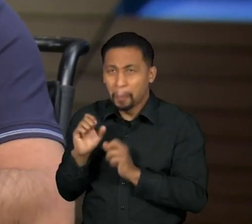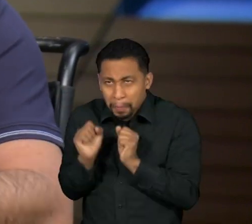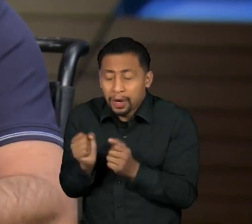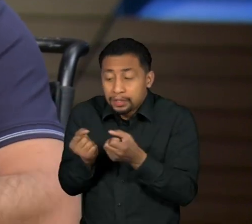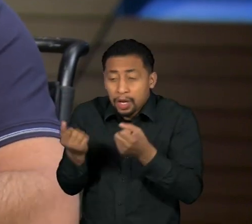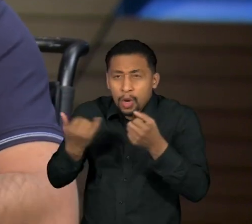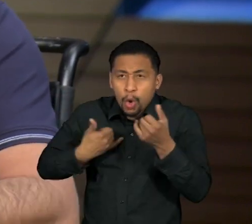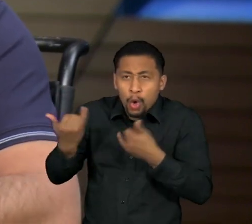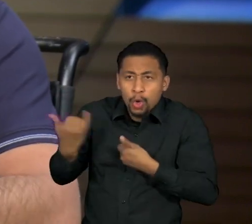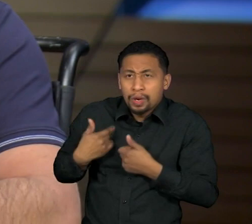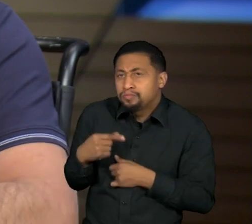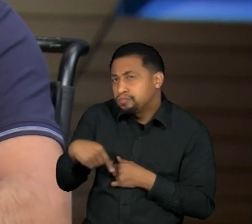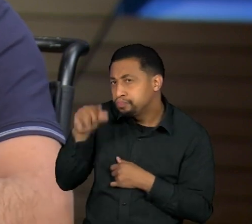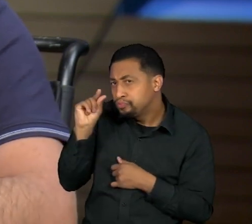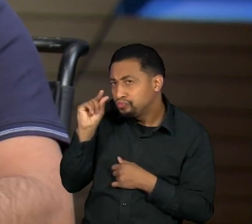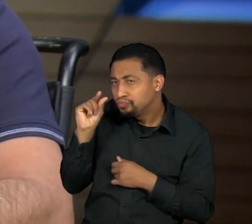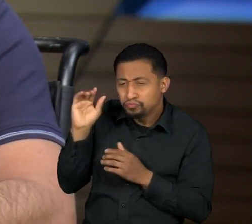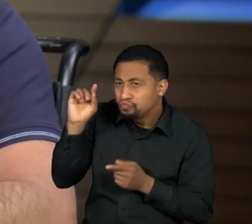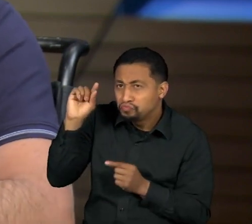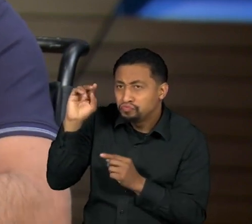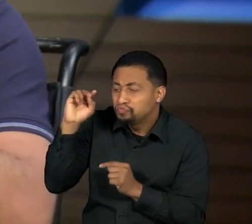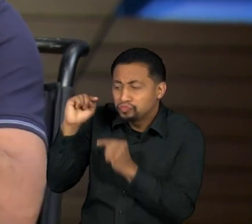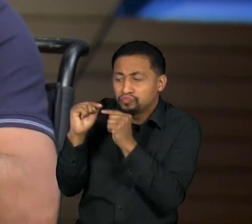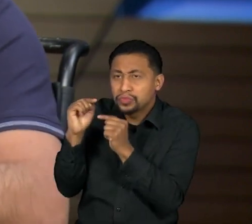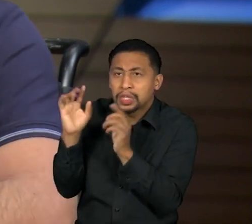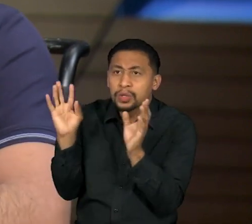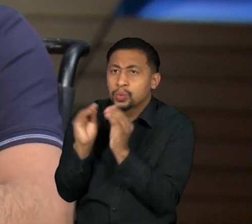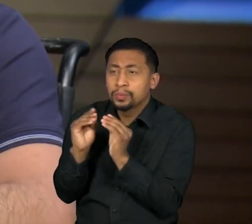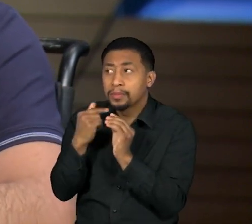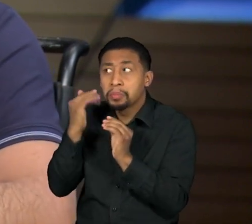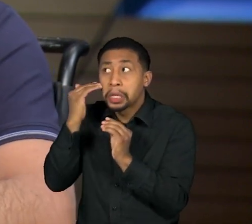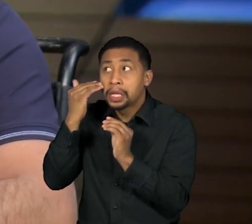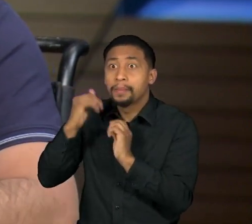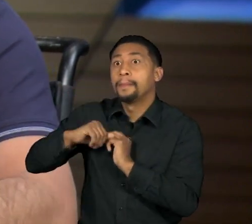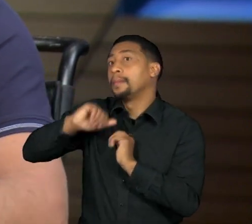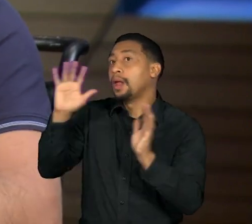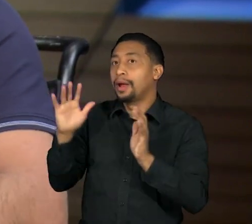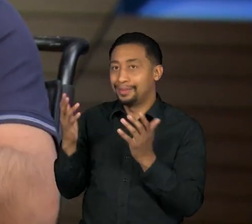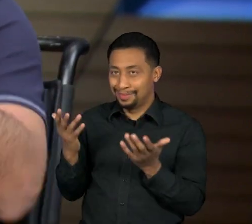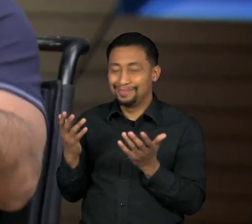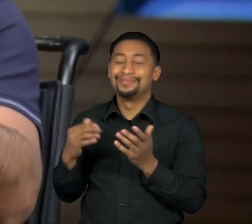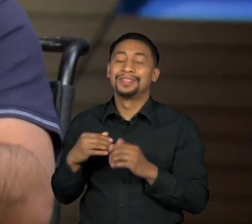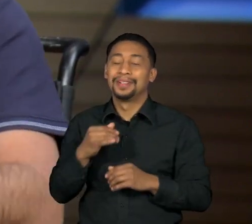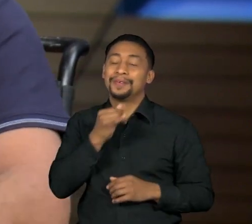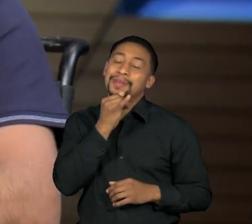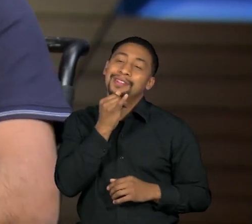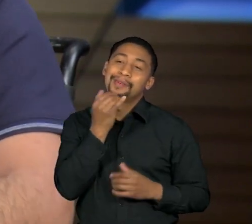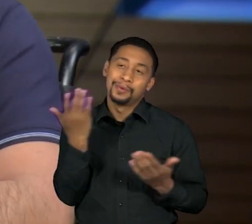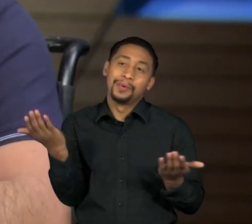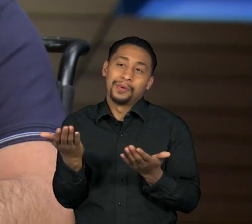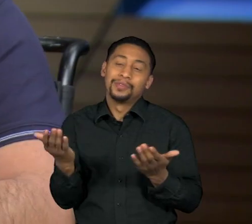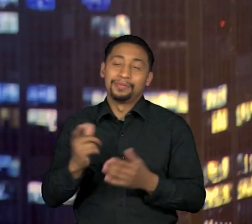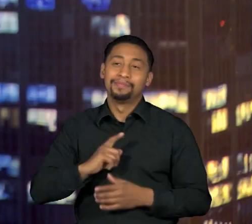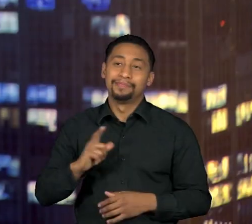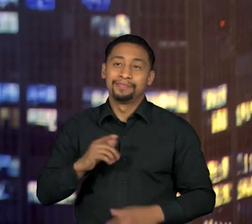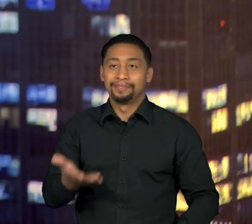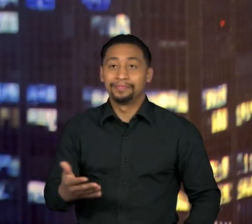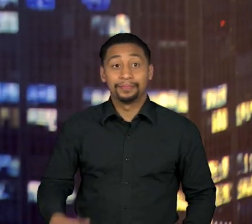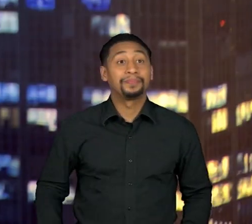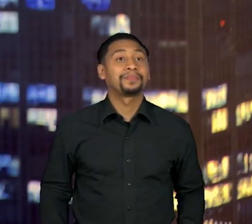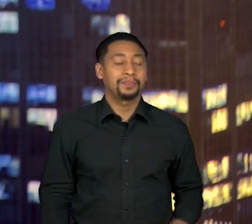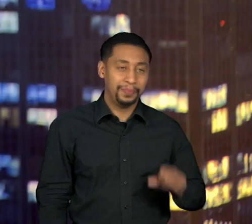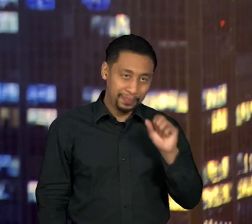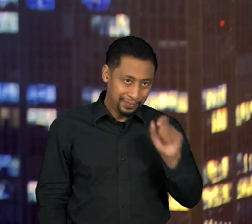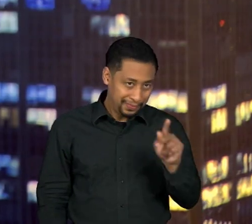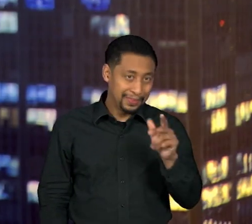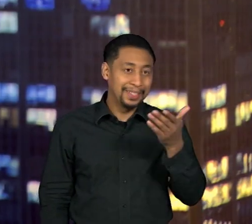pouquinho sobre como que foi aqui a tua experiência, você poder conversar. Isso é um dos exemplos que a gente já tem hoje disponível. Sim. Agora,